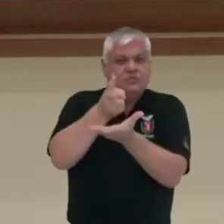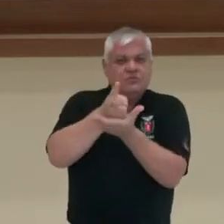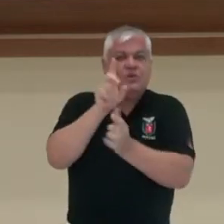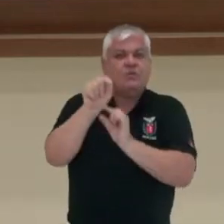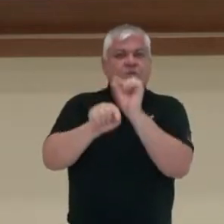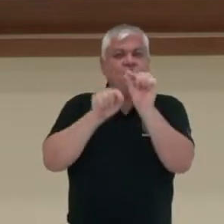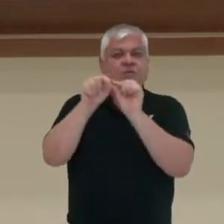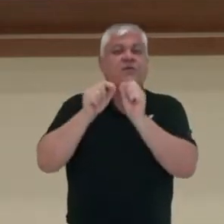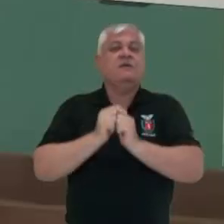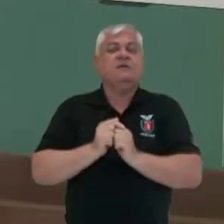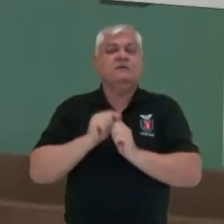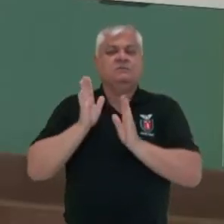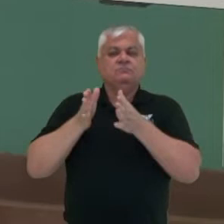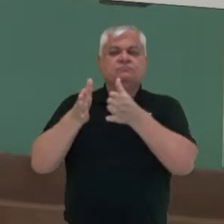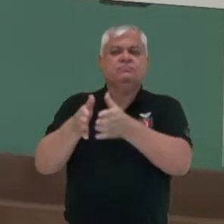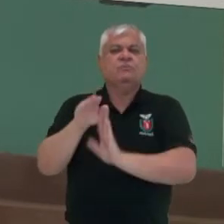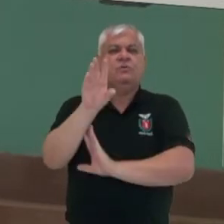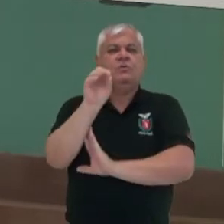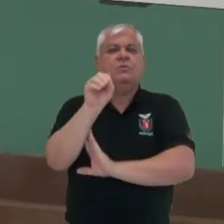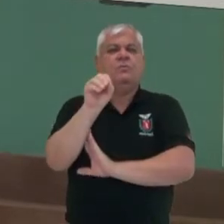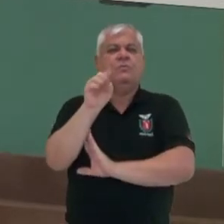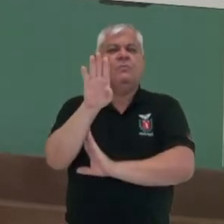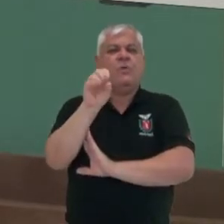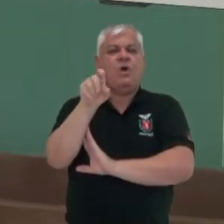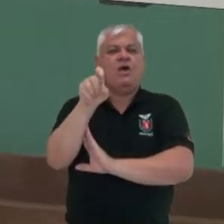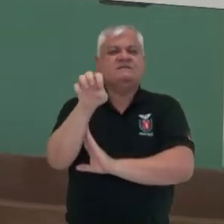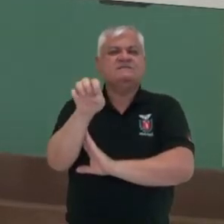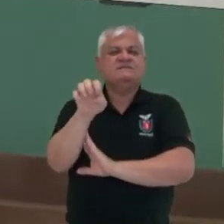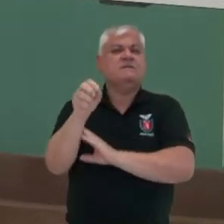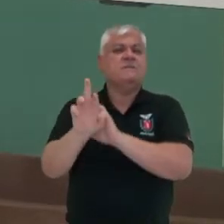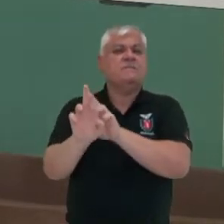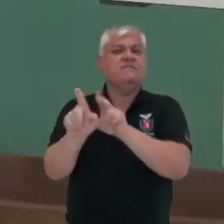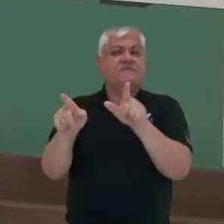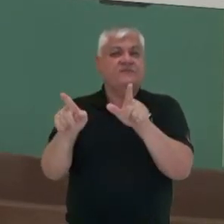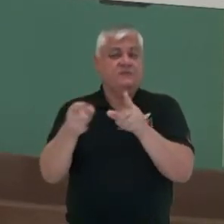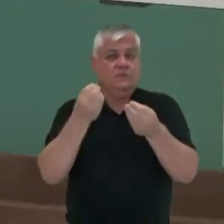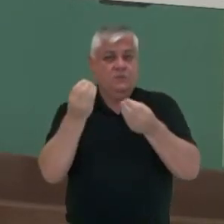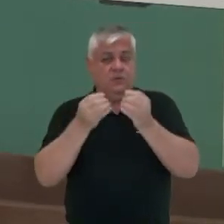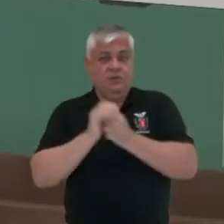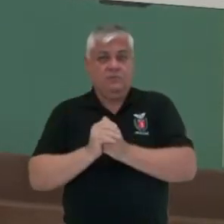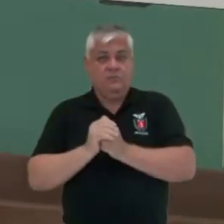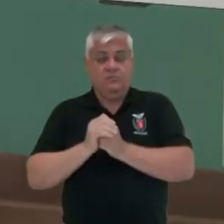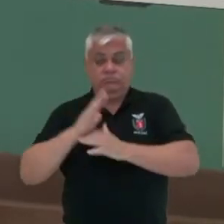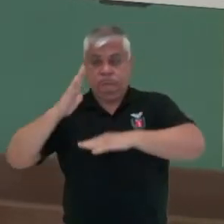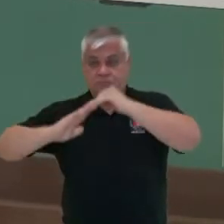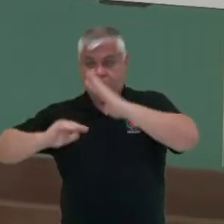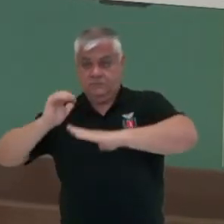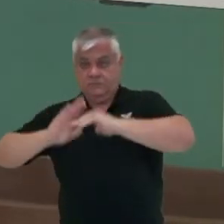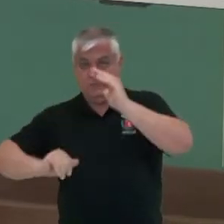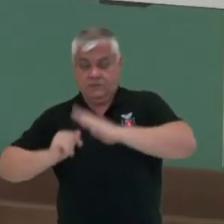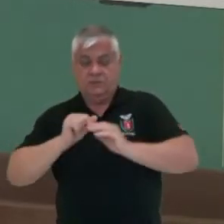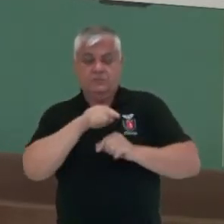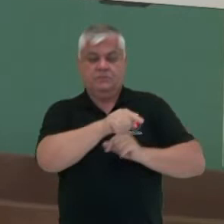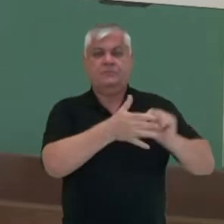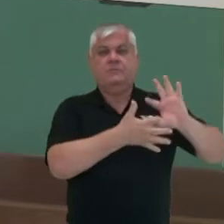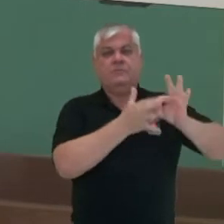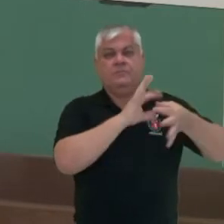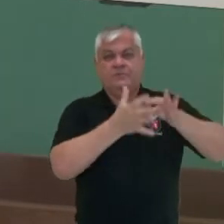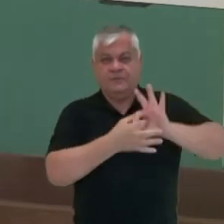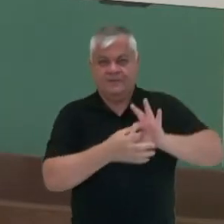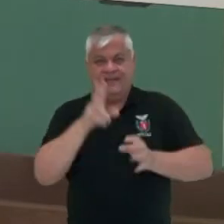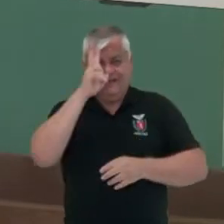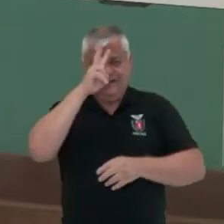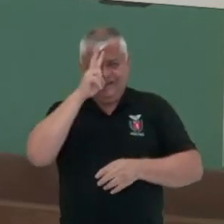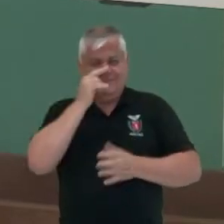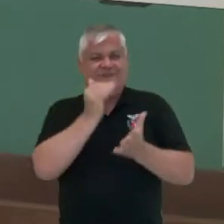então, falando um pouquinho mais sobre o boxe. E vamos diferenciar agora o boxe profissional do boxe olímpico. Lembra que nós